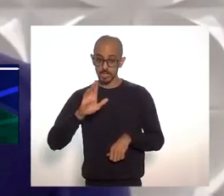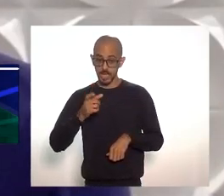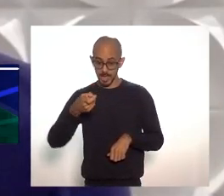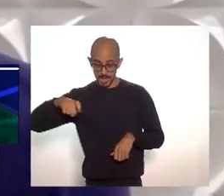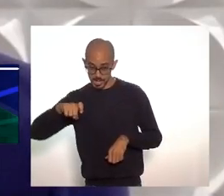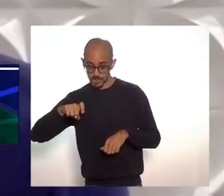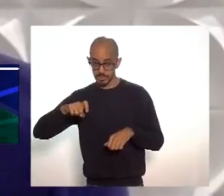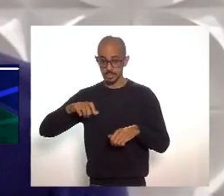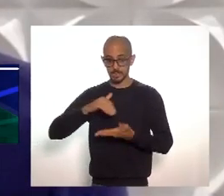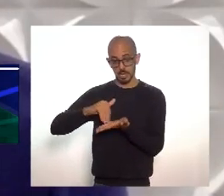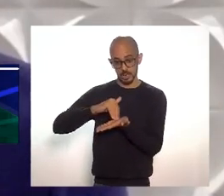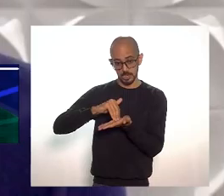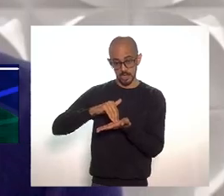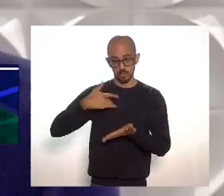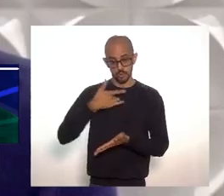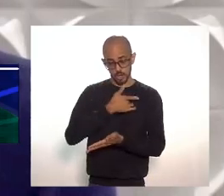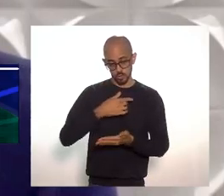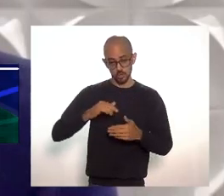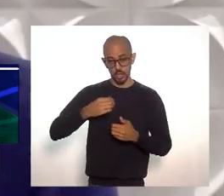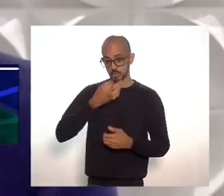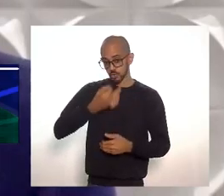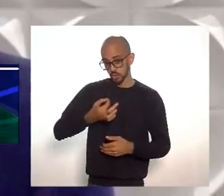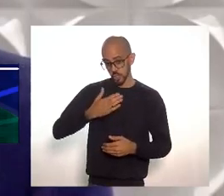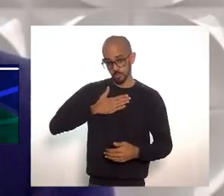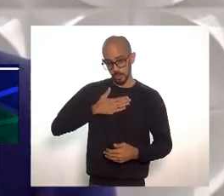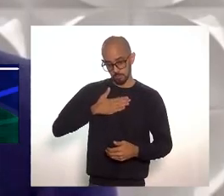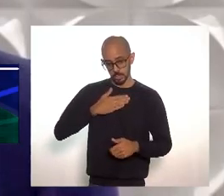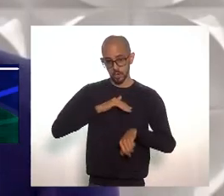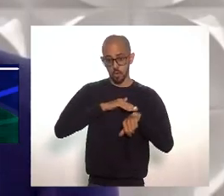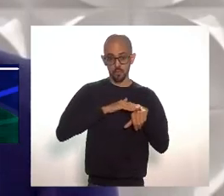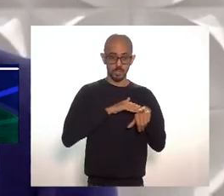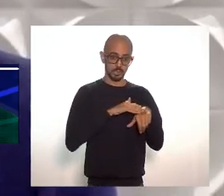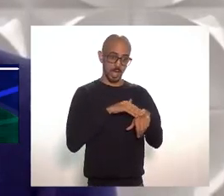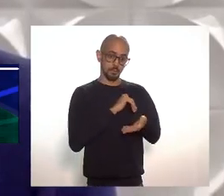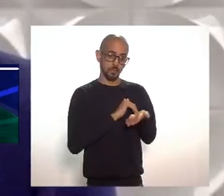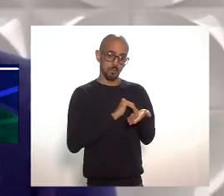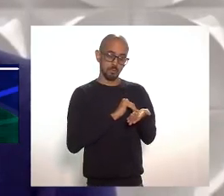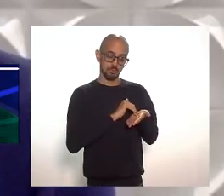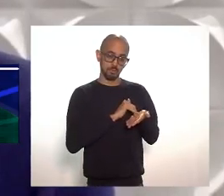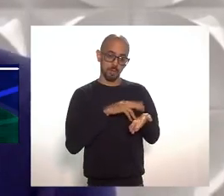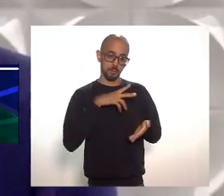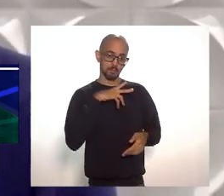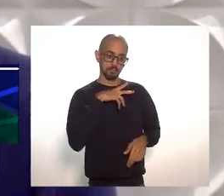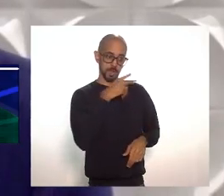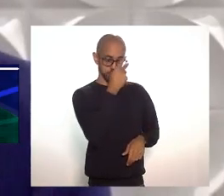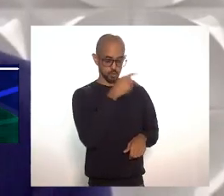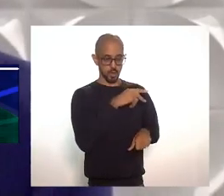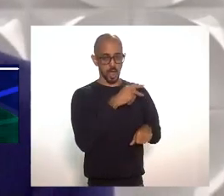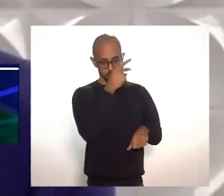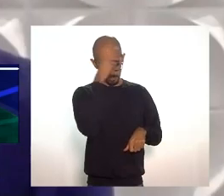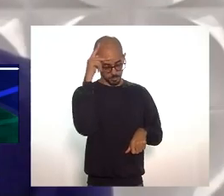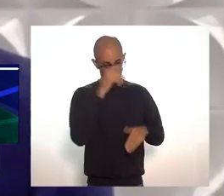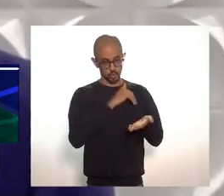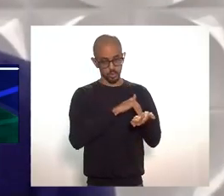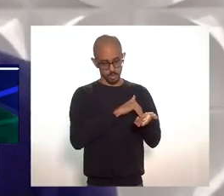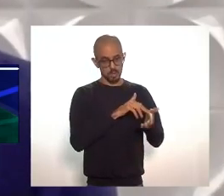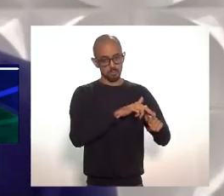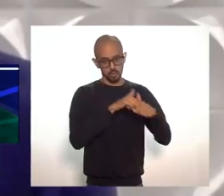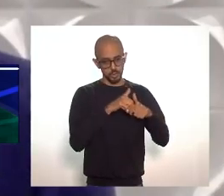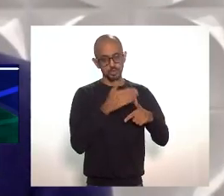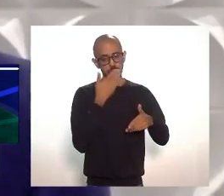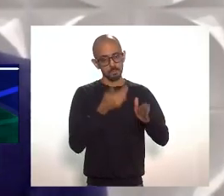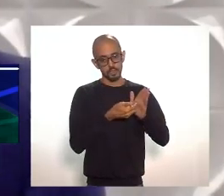que a gente conversasse com uma determinada pessoa da Secretaria de Saúde. Então, eu estou retirando para ouvir